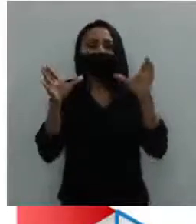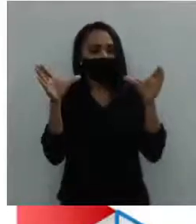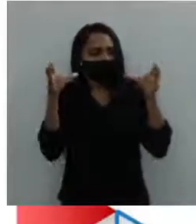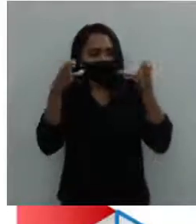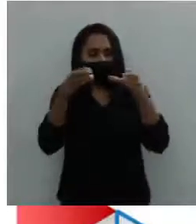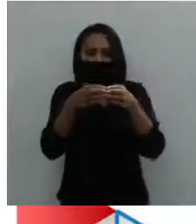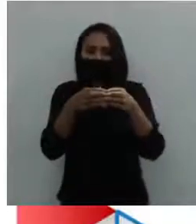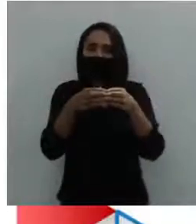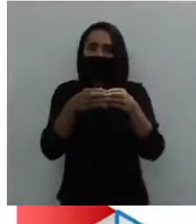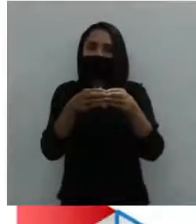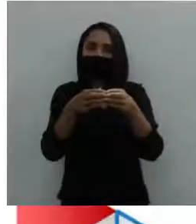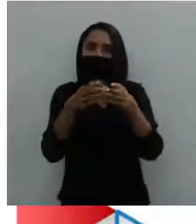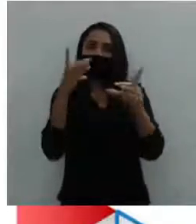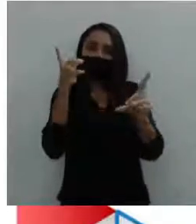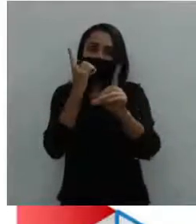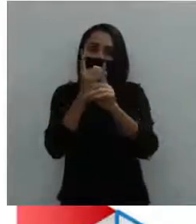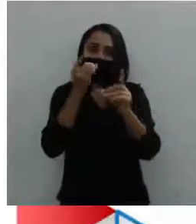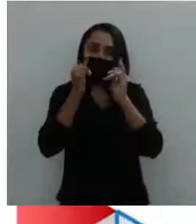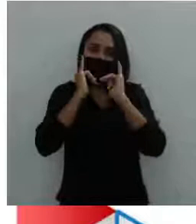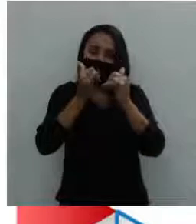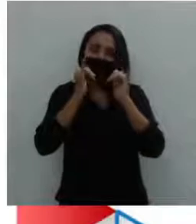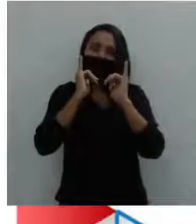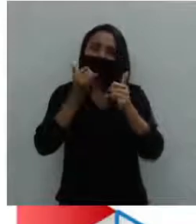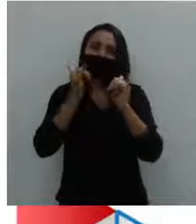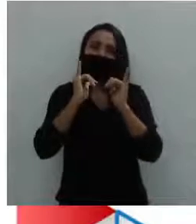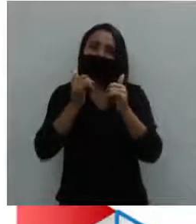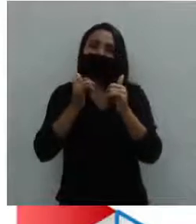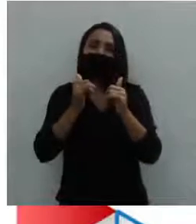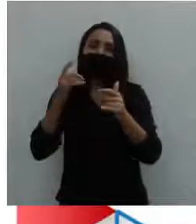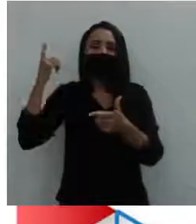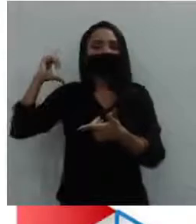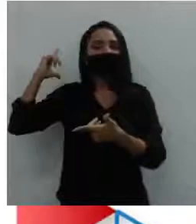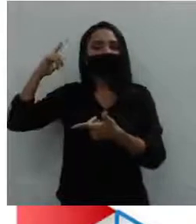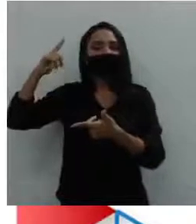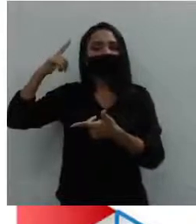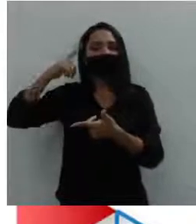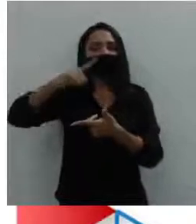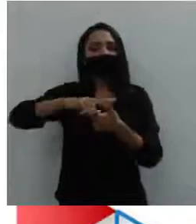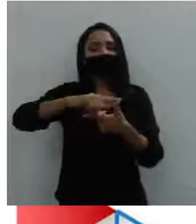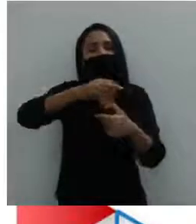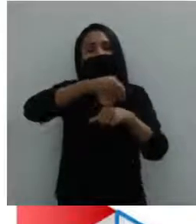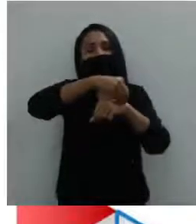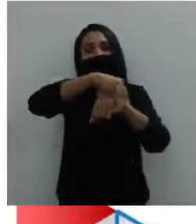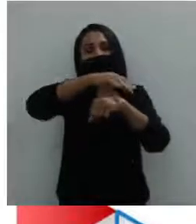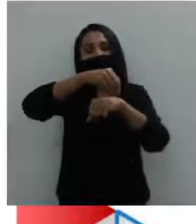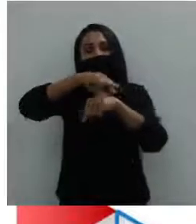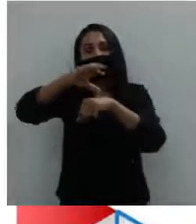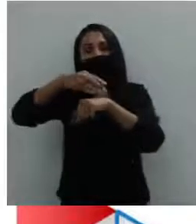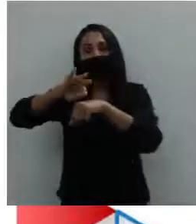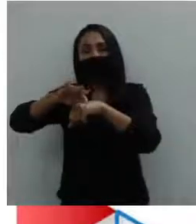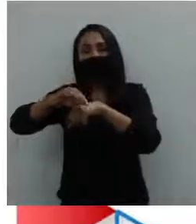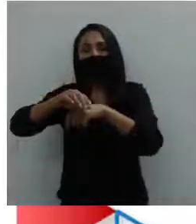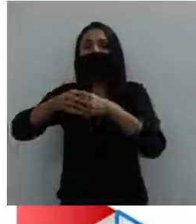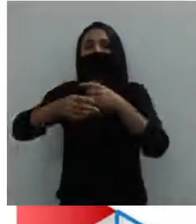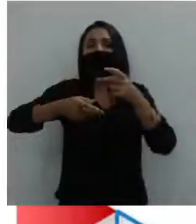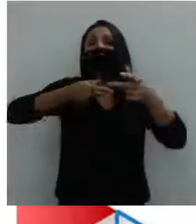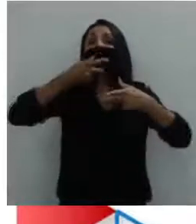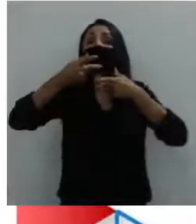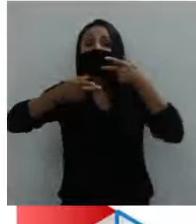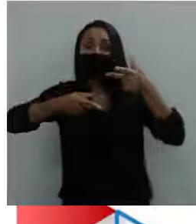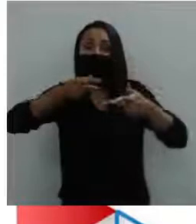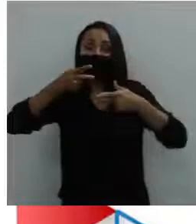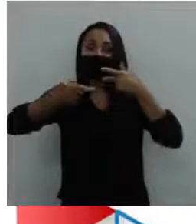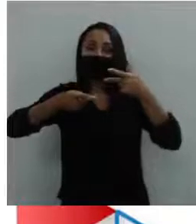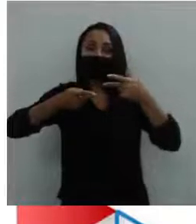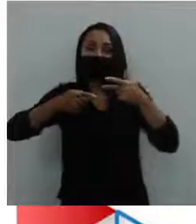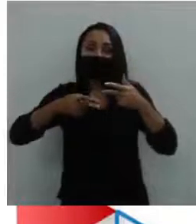agrupamento que se encontram as narrativas tradicionalmente transmitidas pela oralidade, entre elas